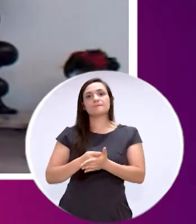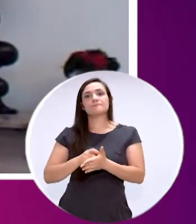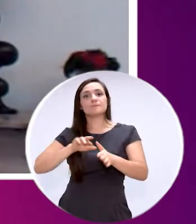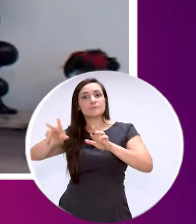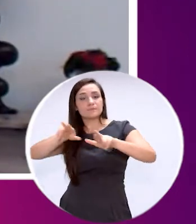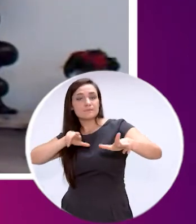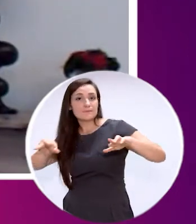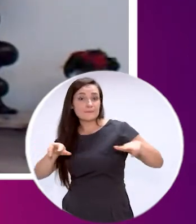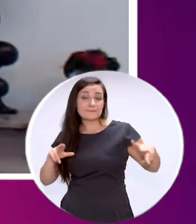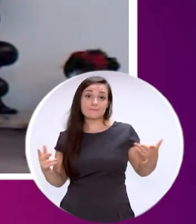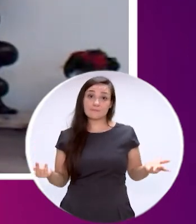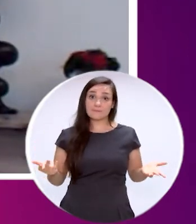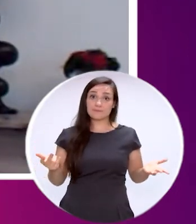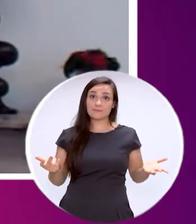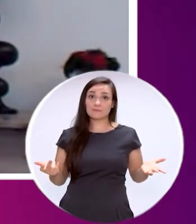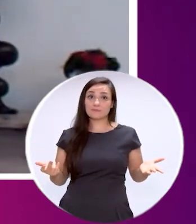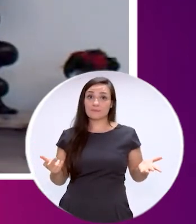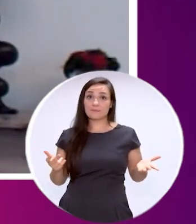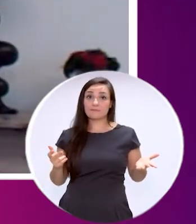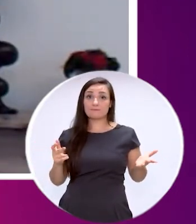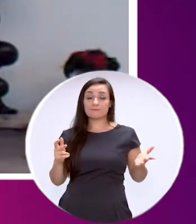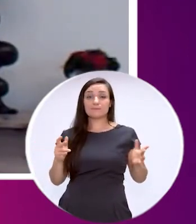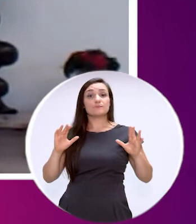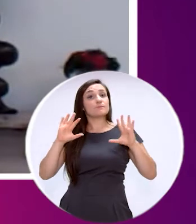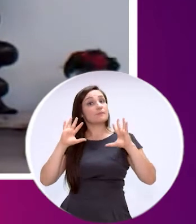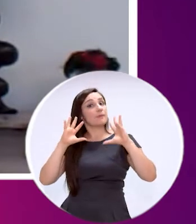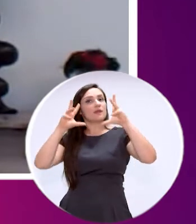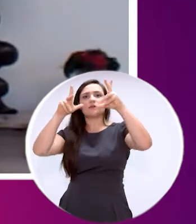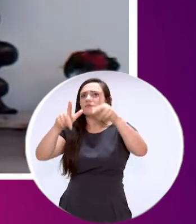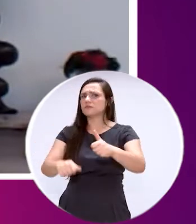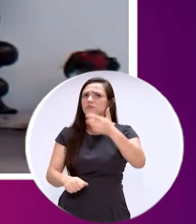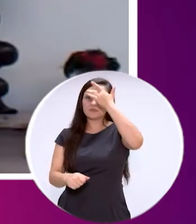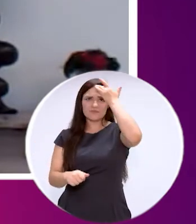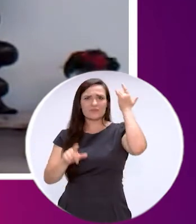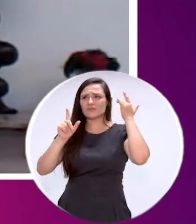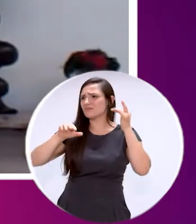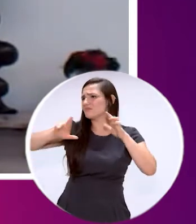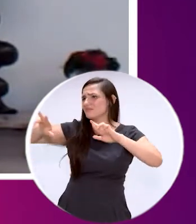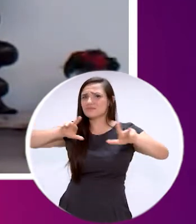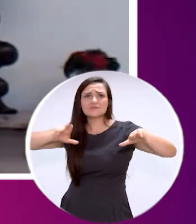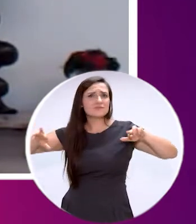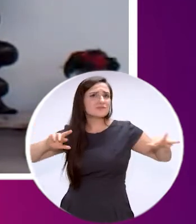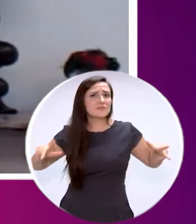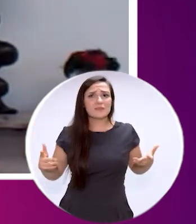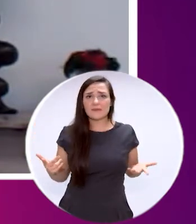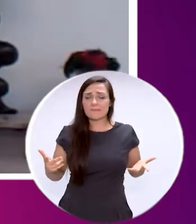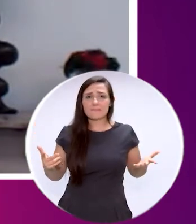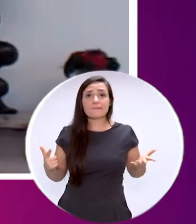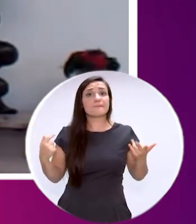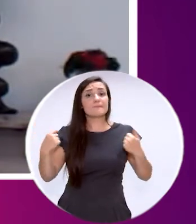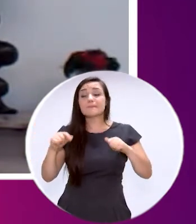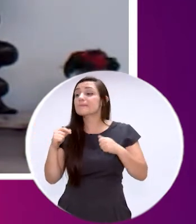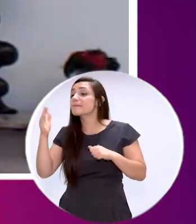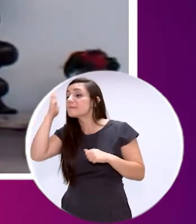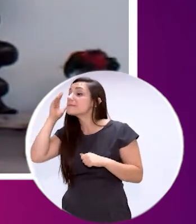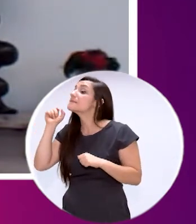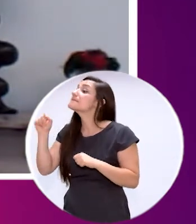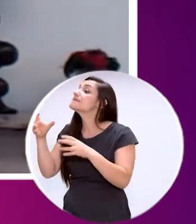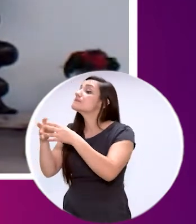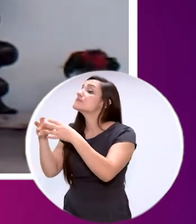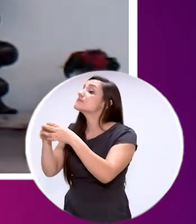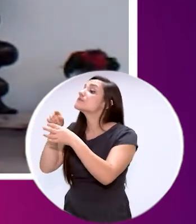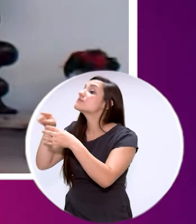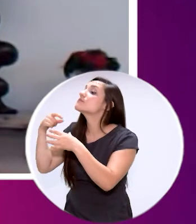distinções, porque todas as pessoas são diferentes, os gêneros são diferentes, então as necessidades